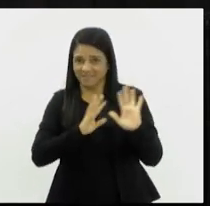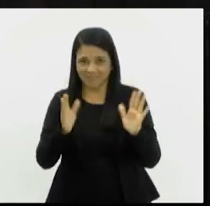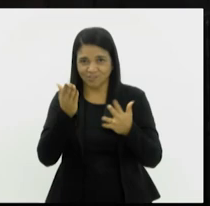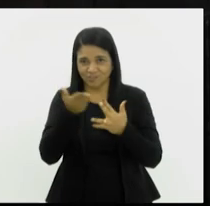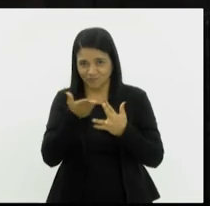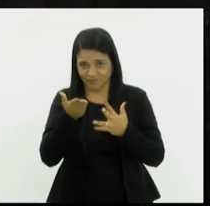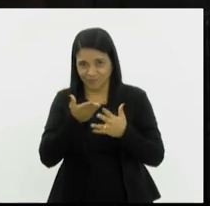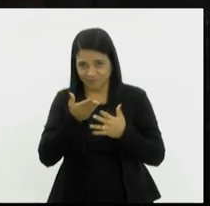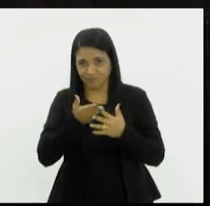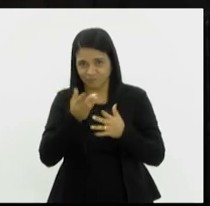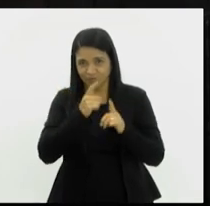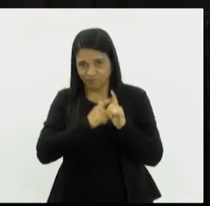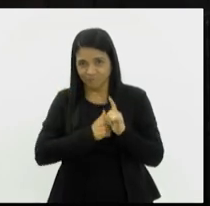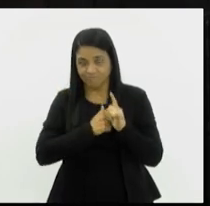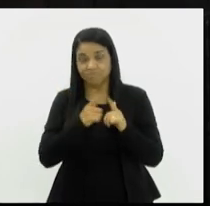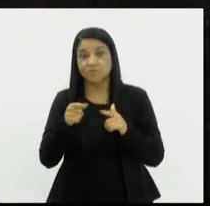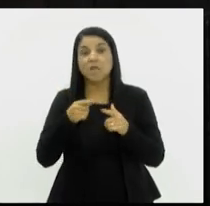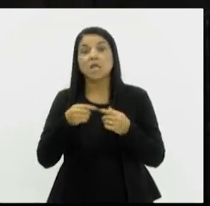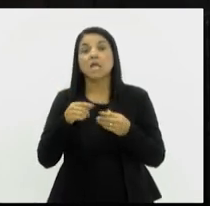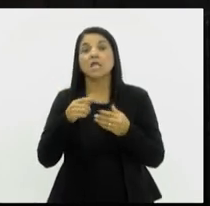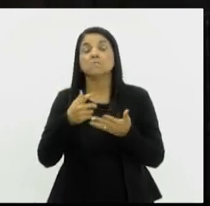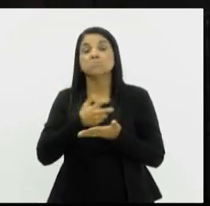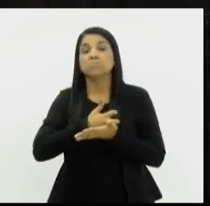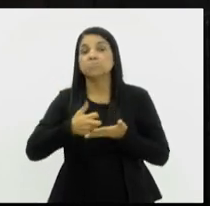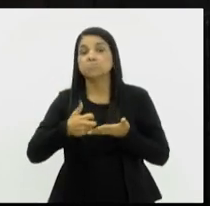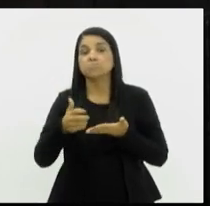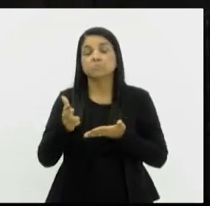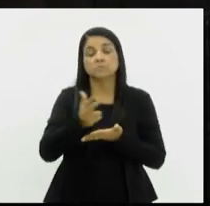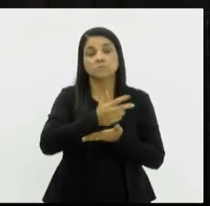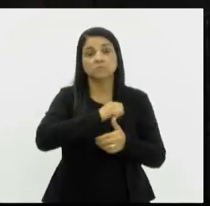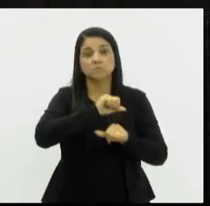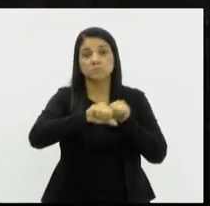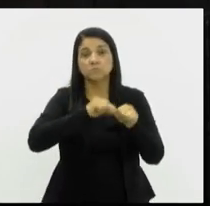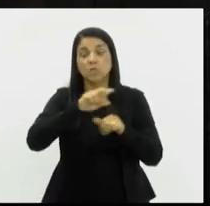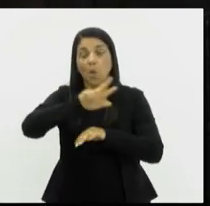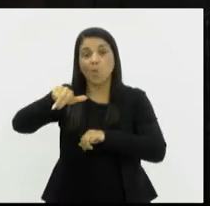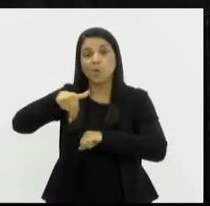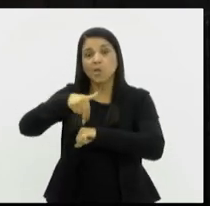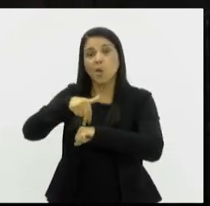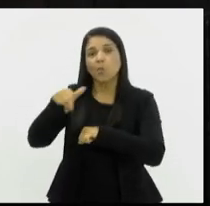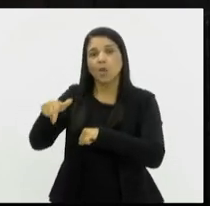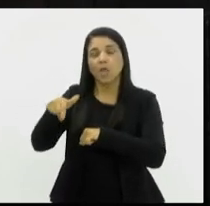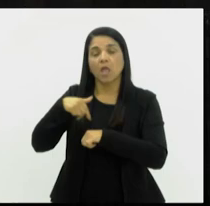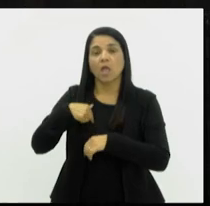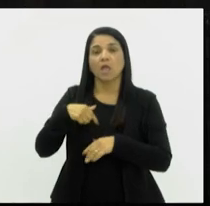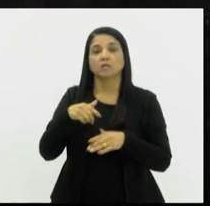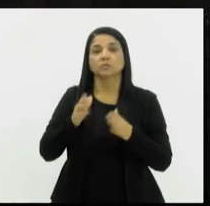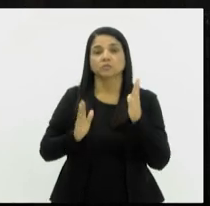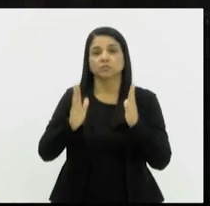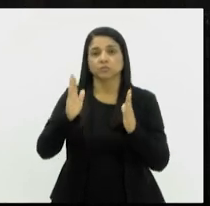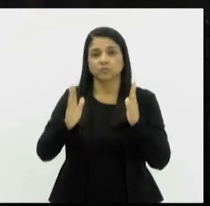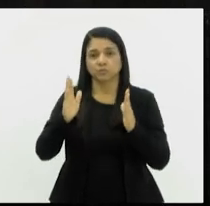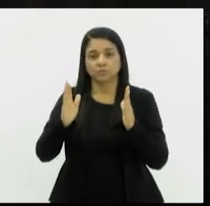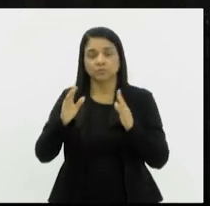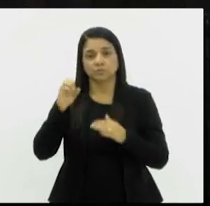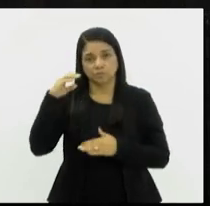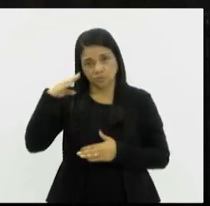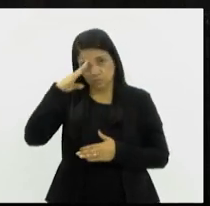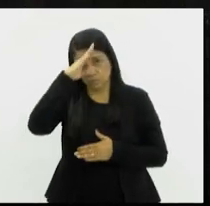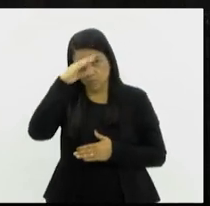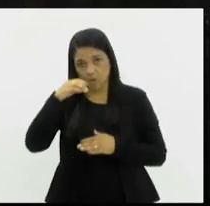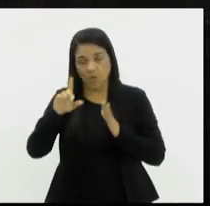regime de recuperação fiscal foi a própria União, quando no governo Bolsonaro editou a lei